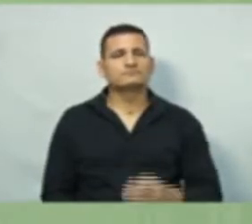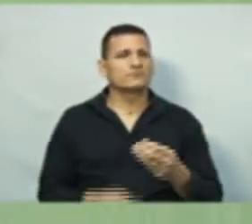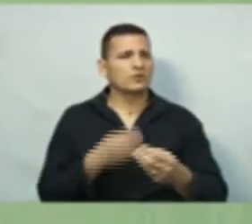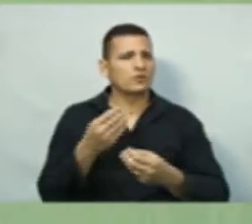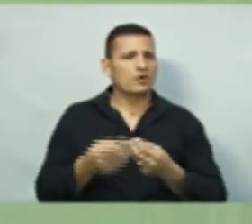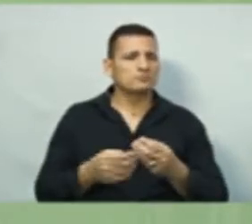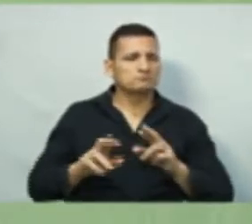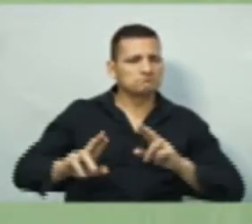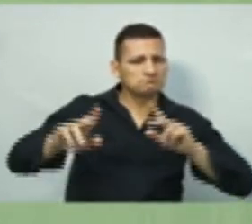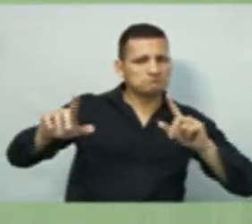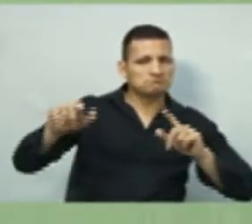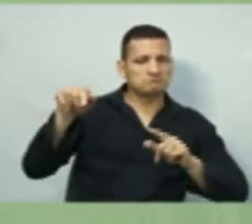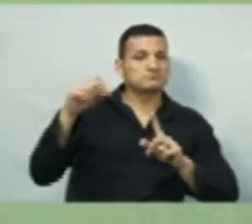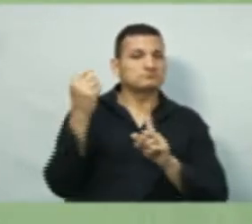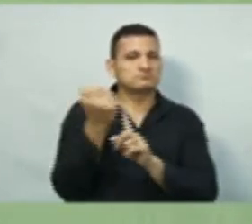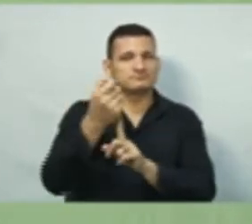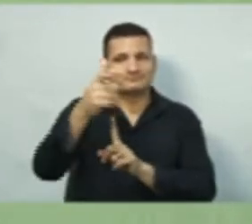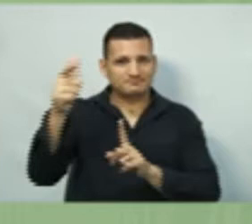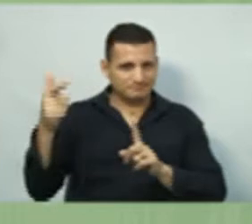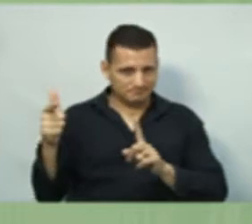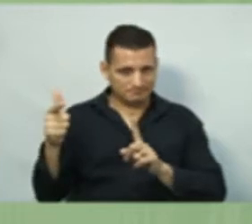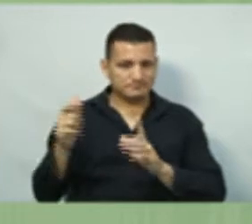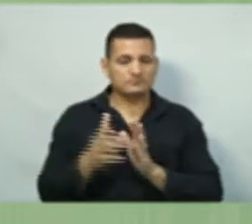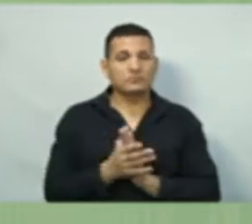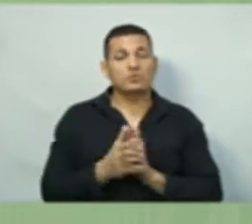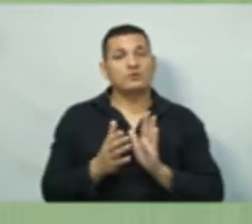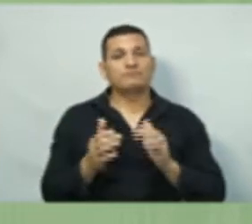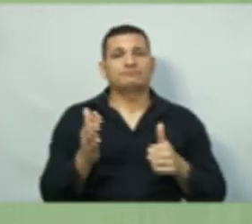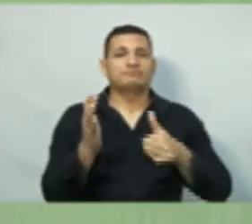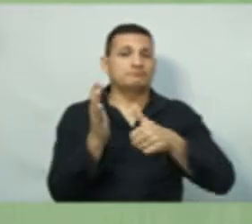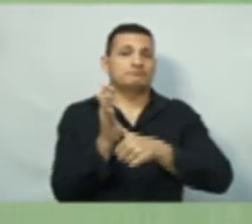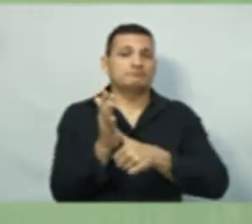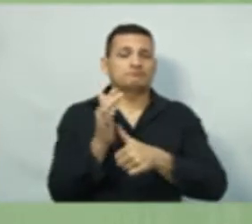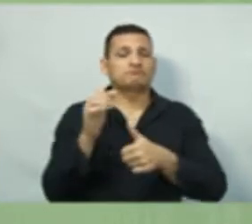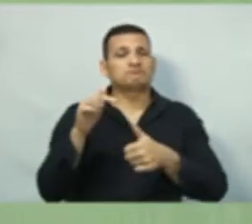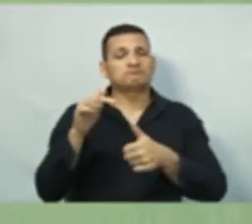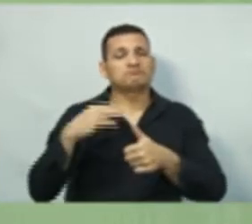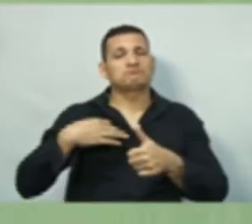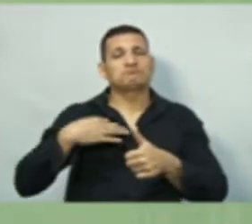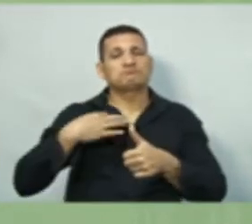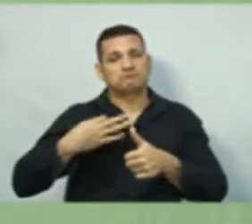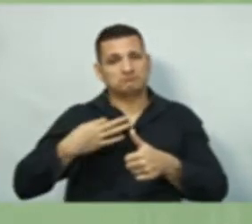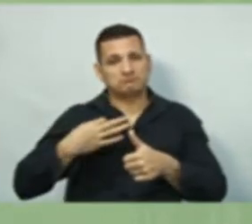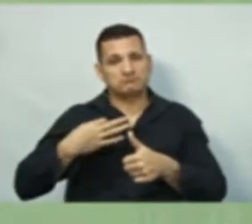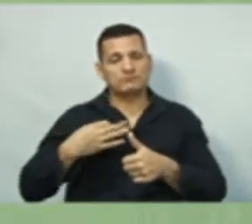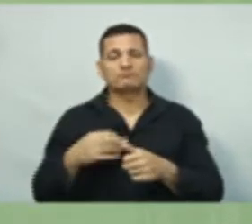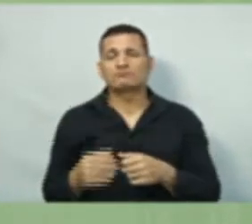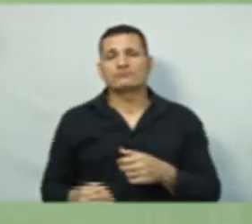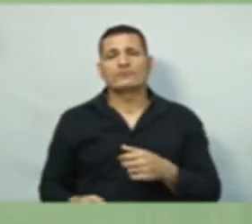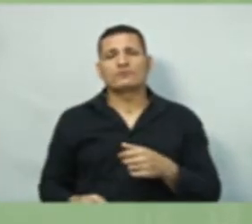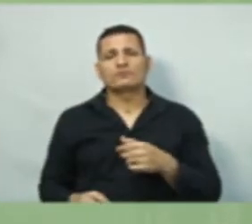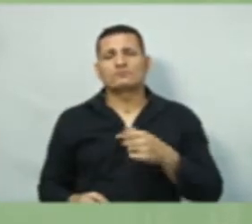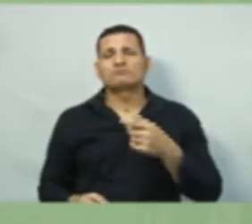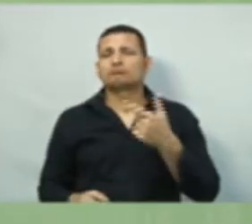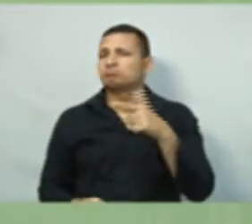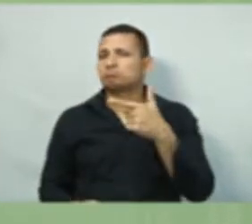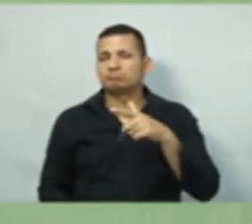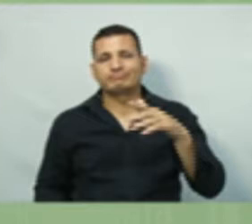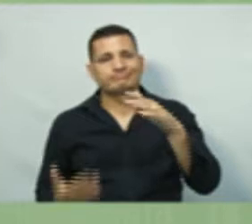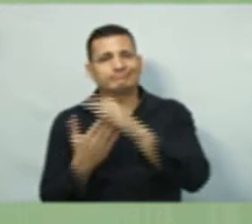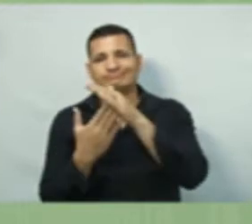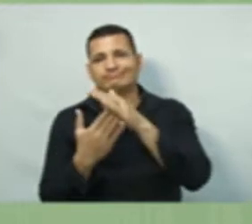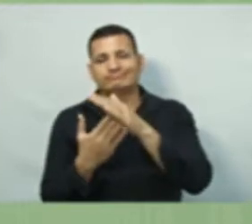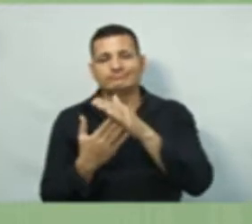demais sociedades? A adesão é voluntária, com um número ilimitado de associados,